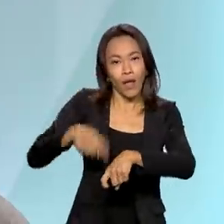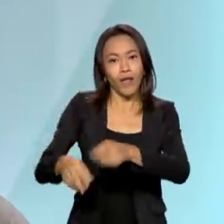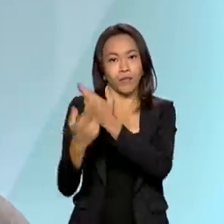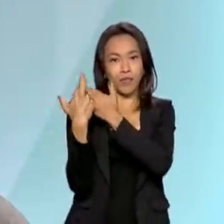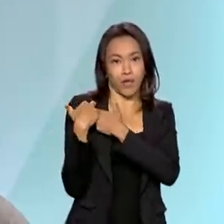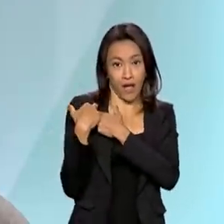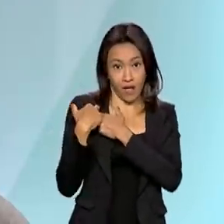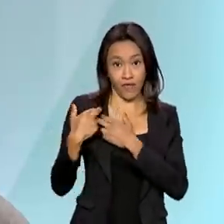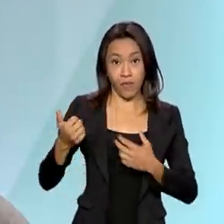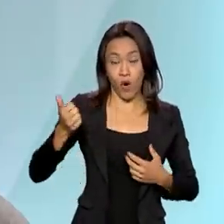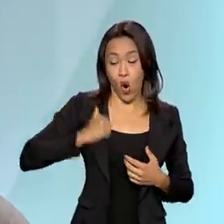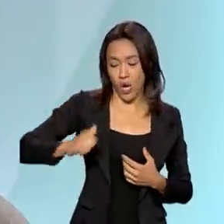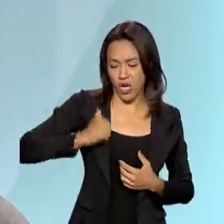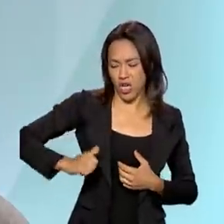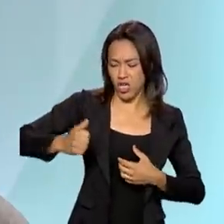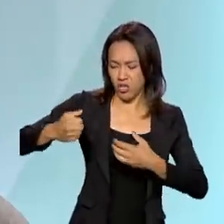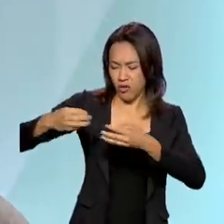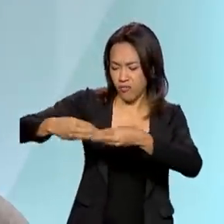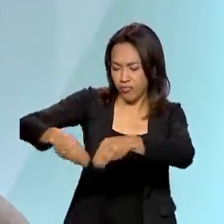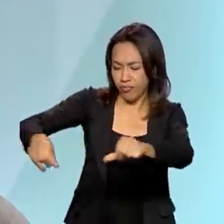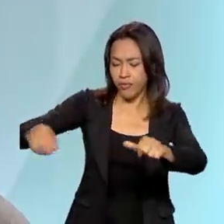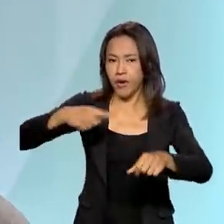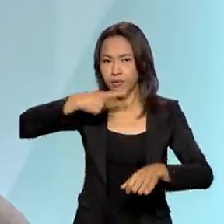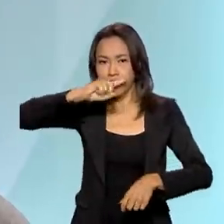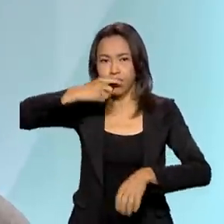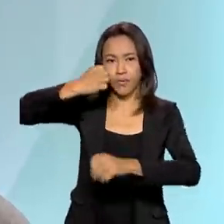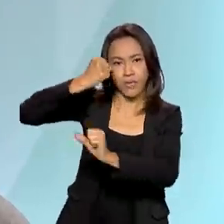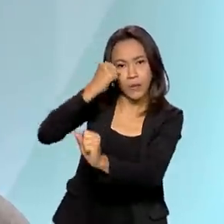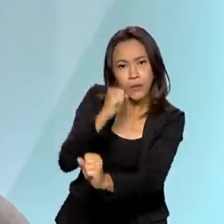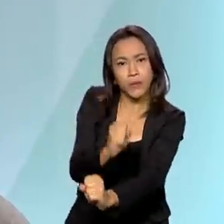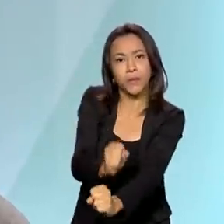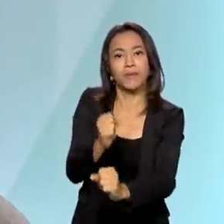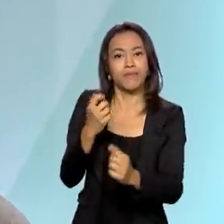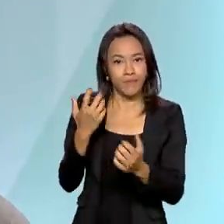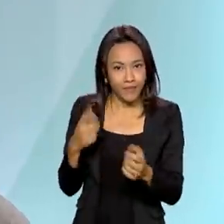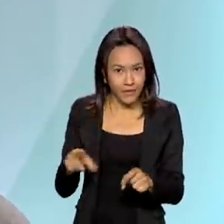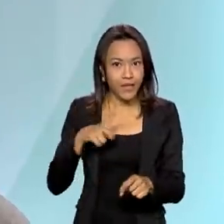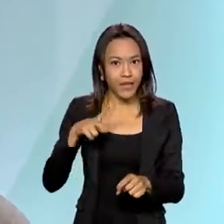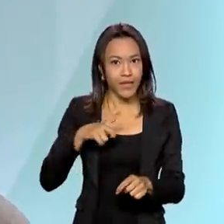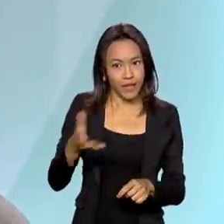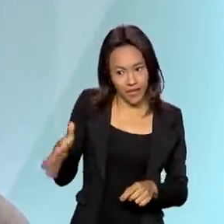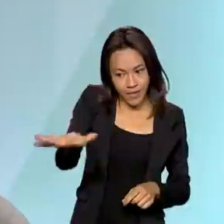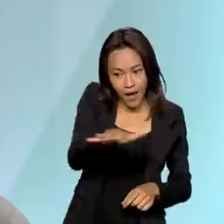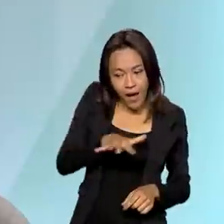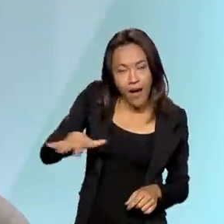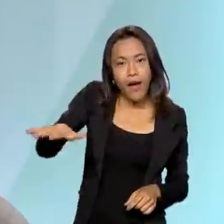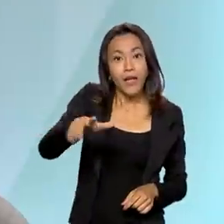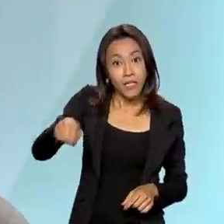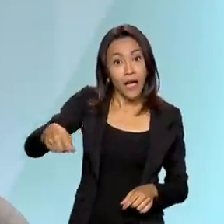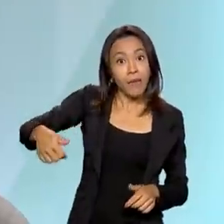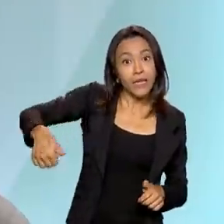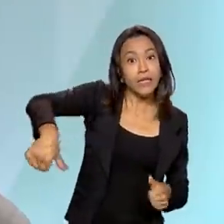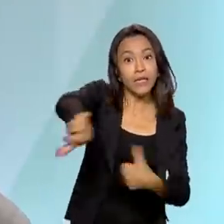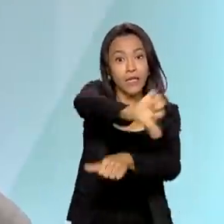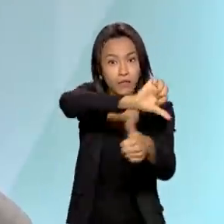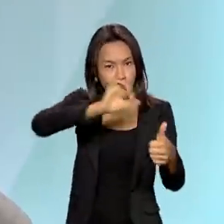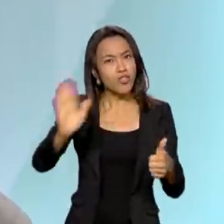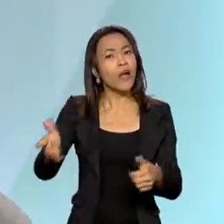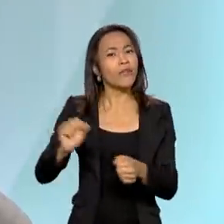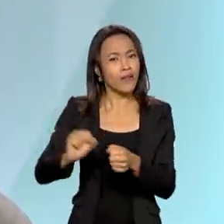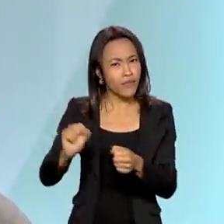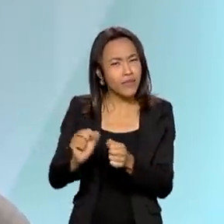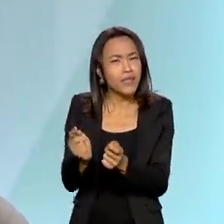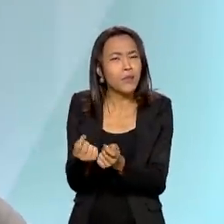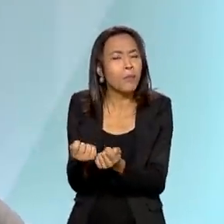orgânico em grandes quantidades, açúcar e álcool, aves e suínos. E o agro pode transformar, como já está fazendo em